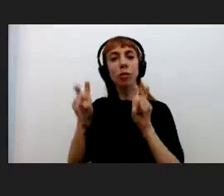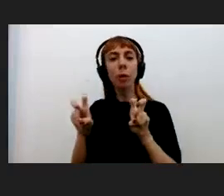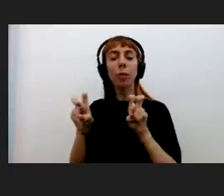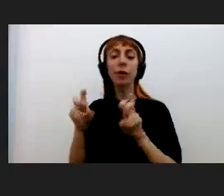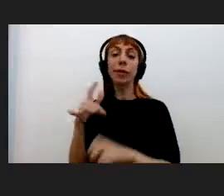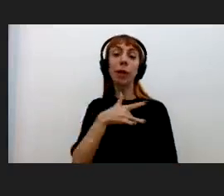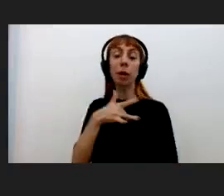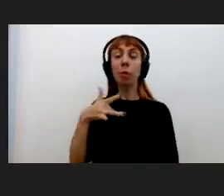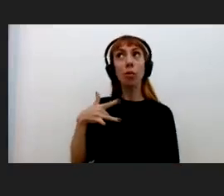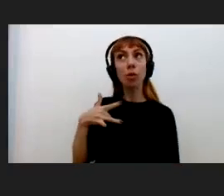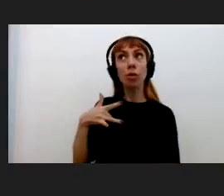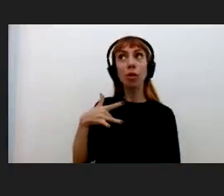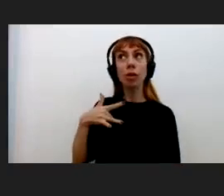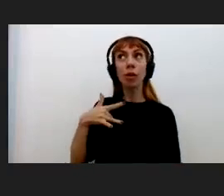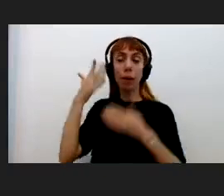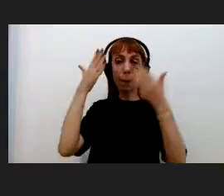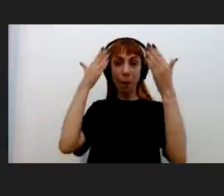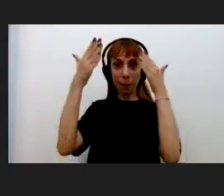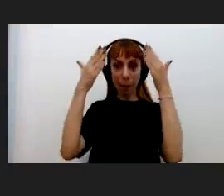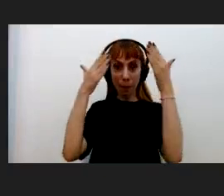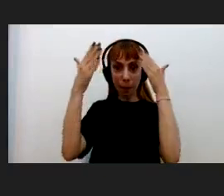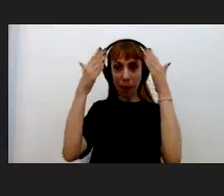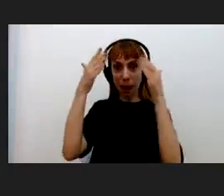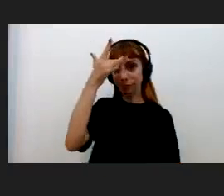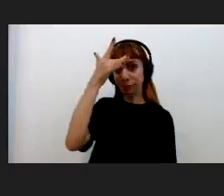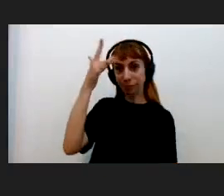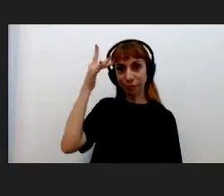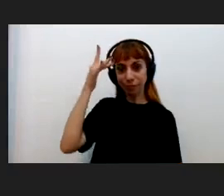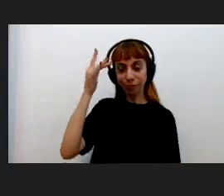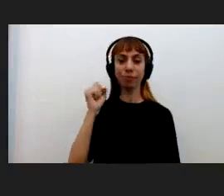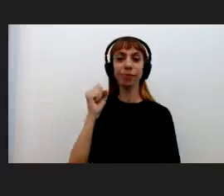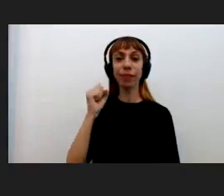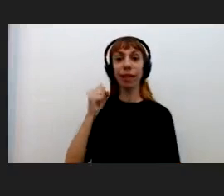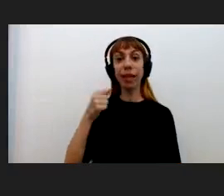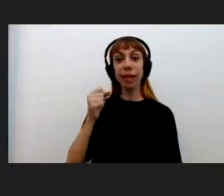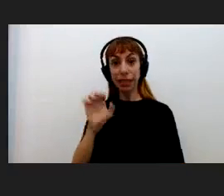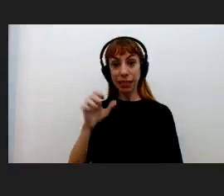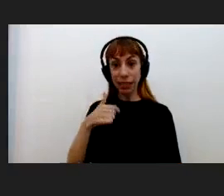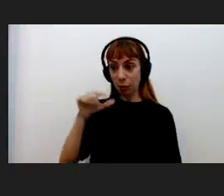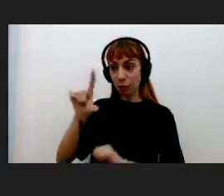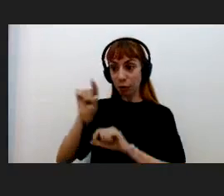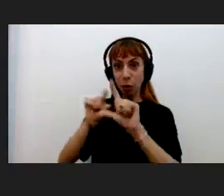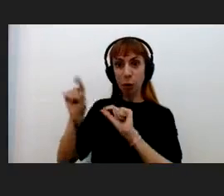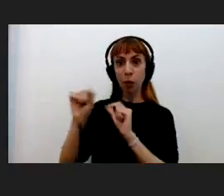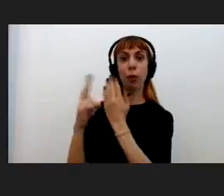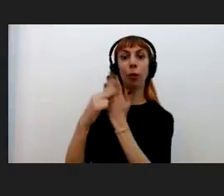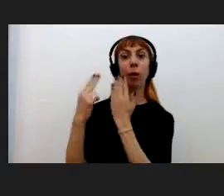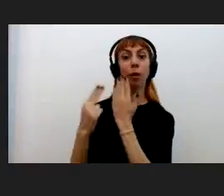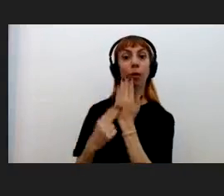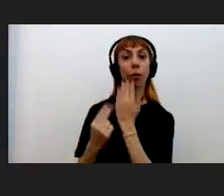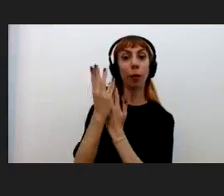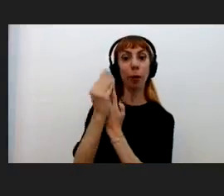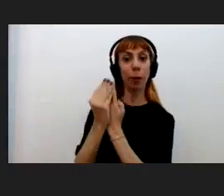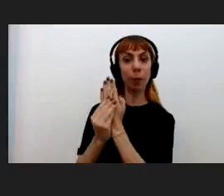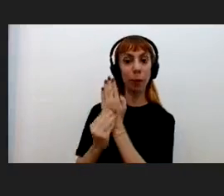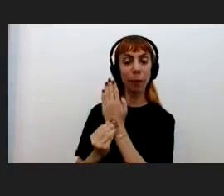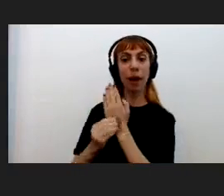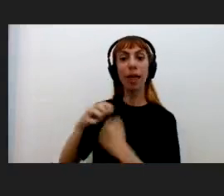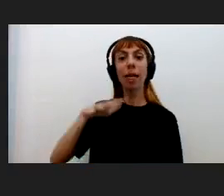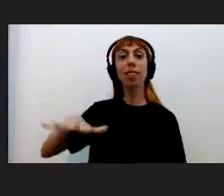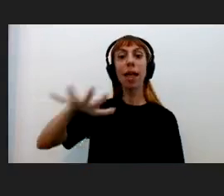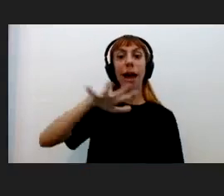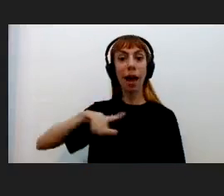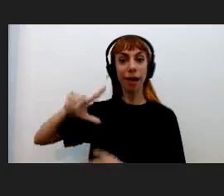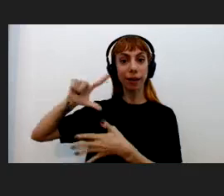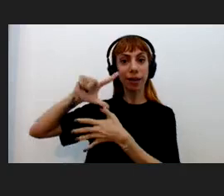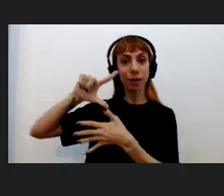quando eu escolho essas referências latino-americanas, essas referências feministas, etc., isso